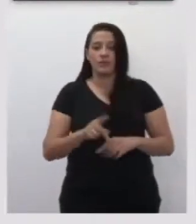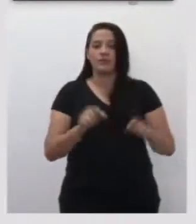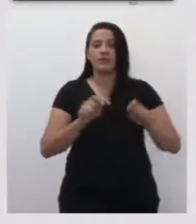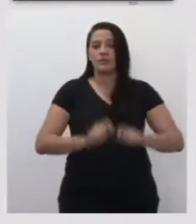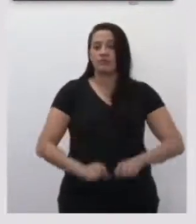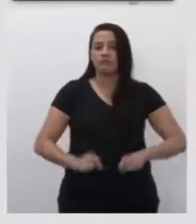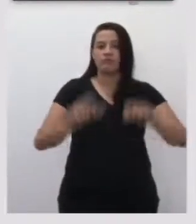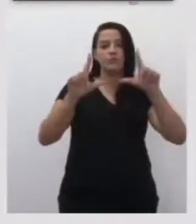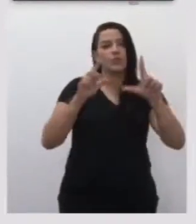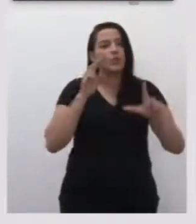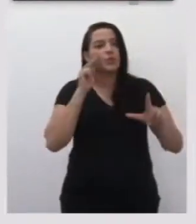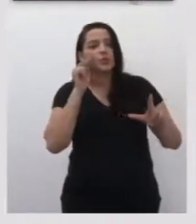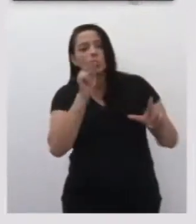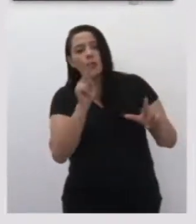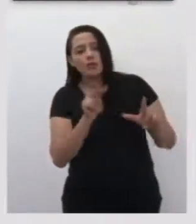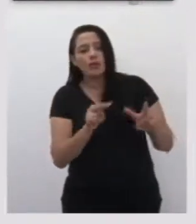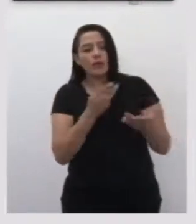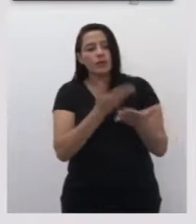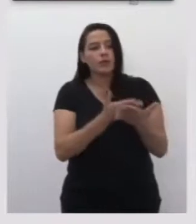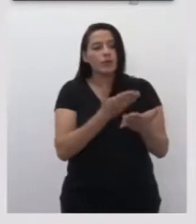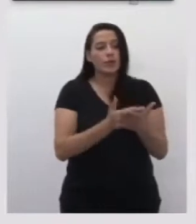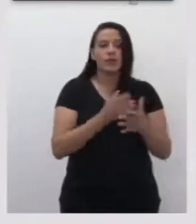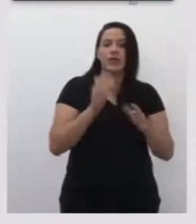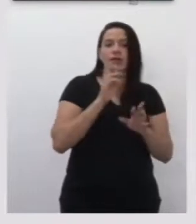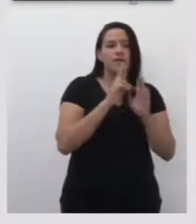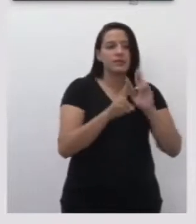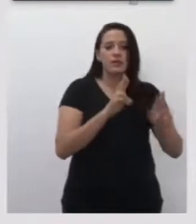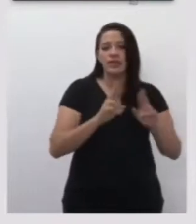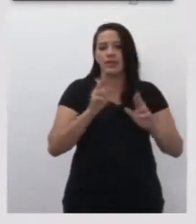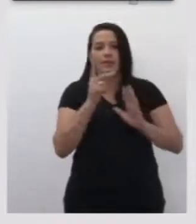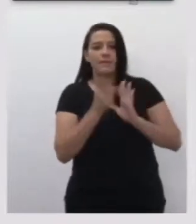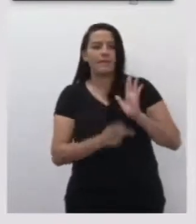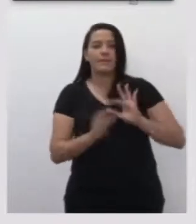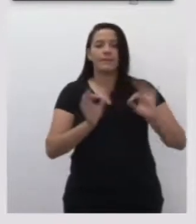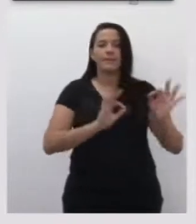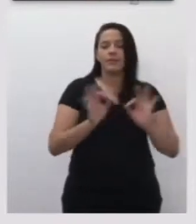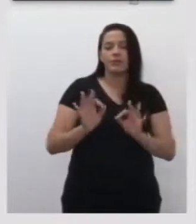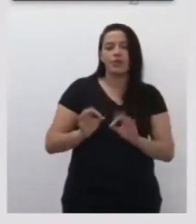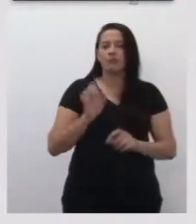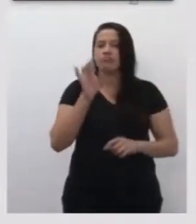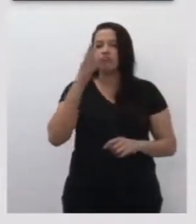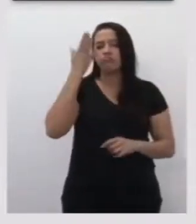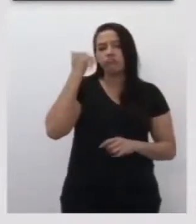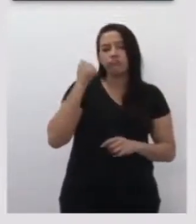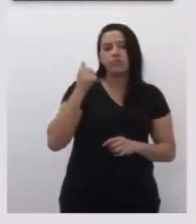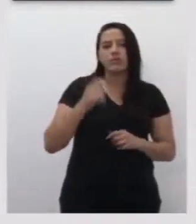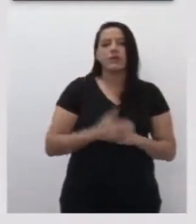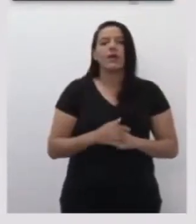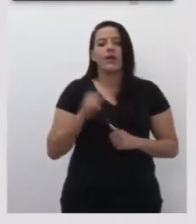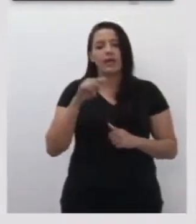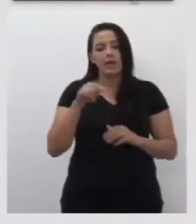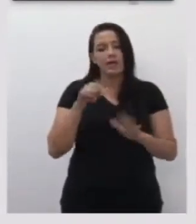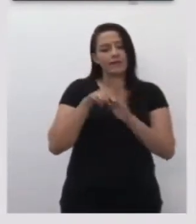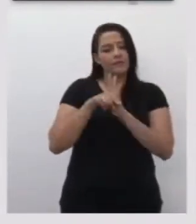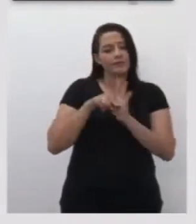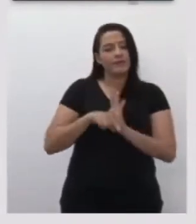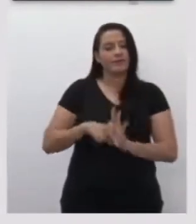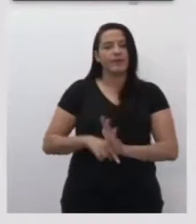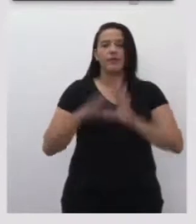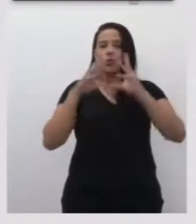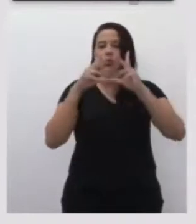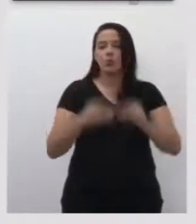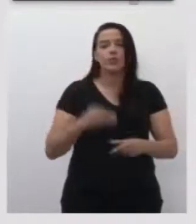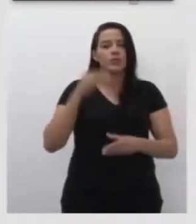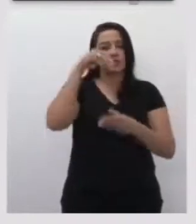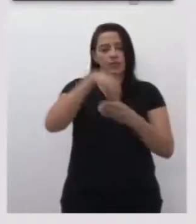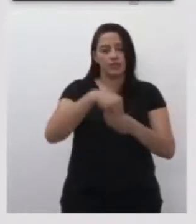não, deixa eu só ver o que tem da minha matéria, eu não quero ver as outras, eu quero ver o planejamento semanal da minha matéria. Faz o filtro e você vai visualizar sempre dessa